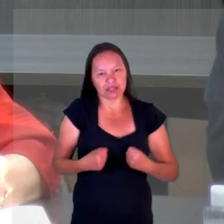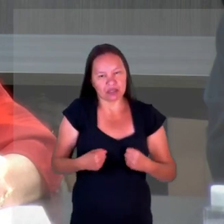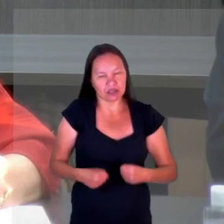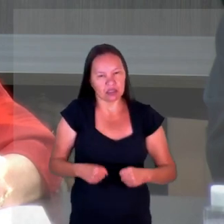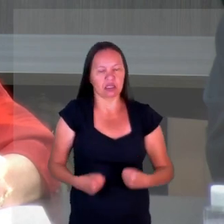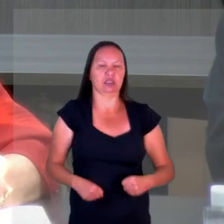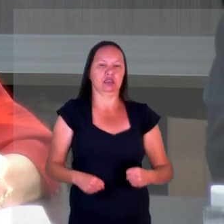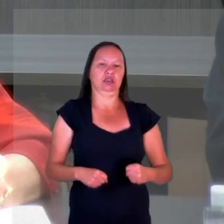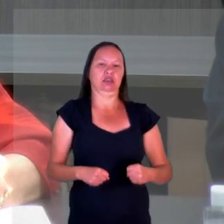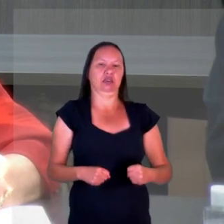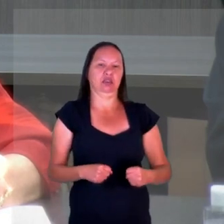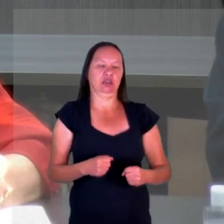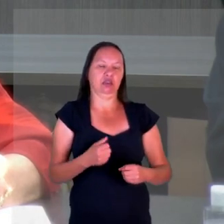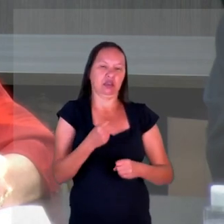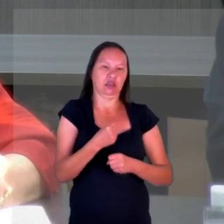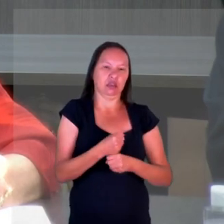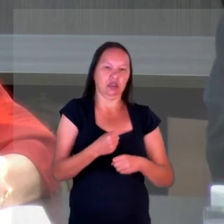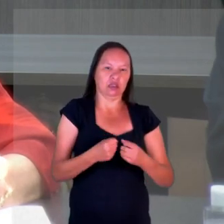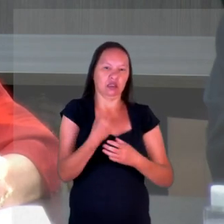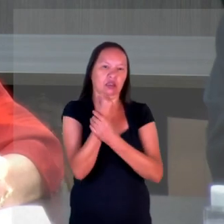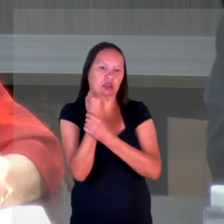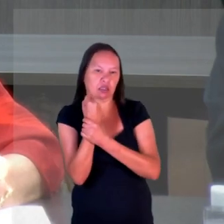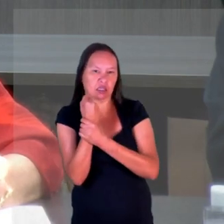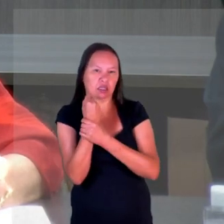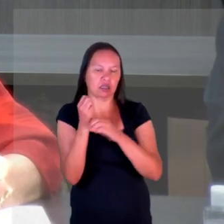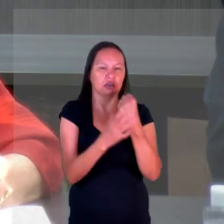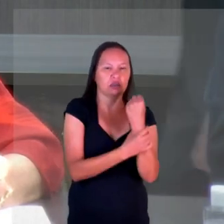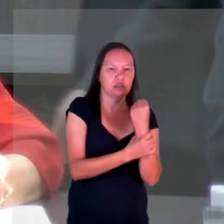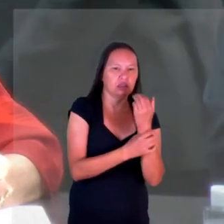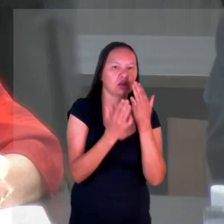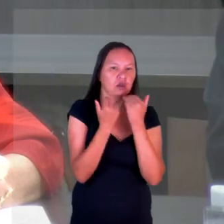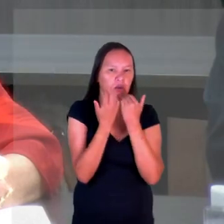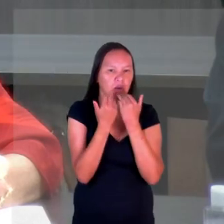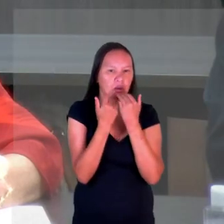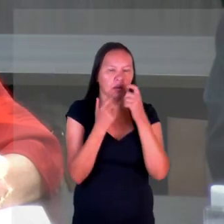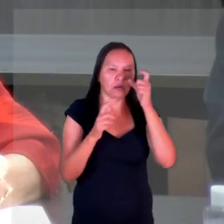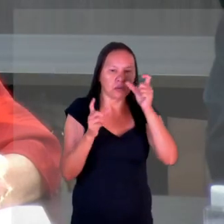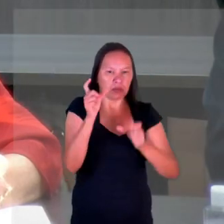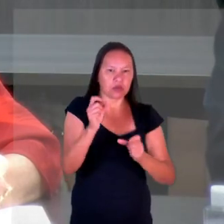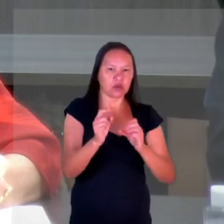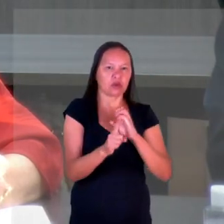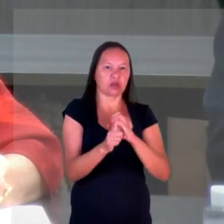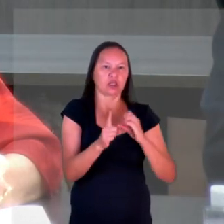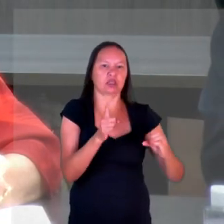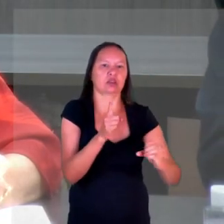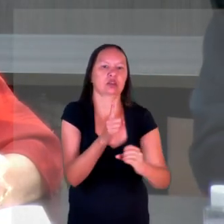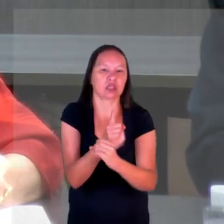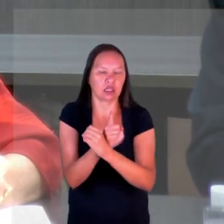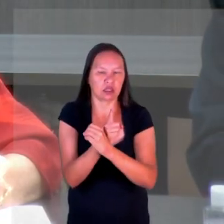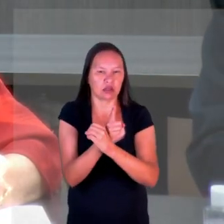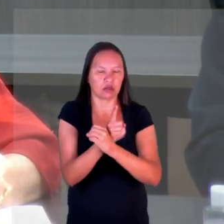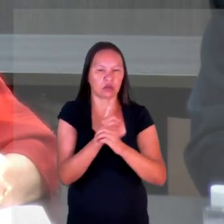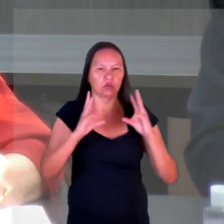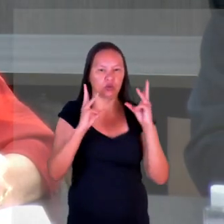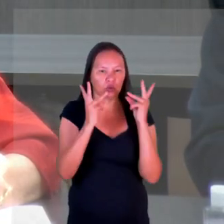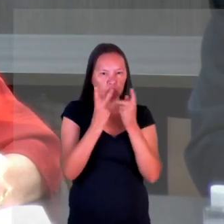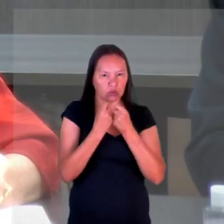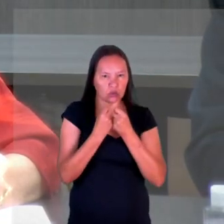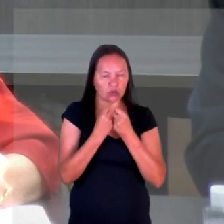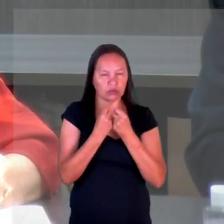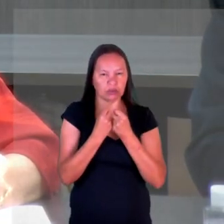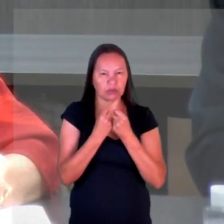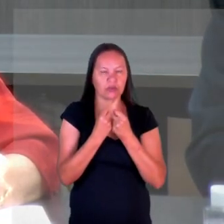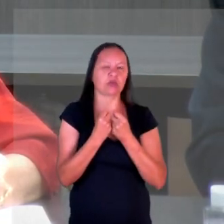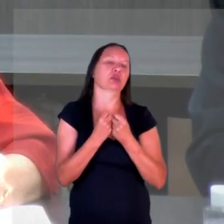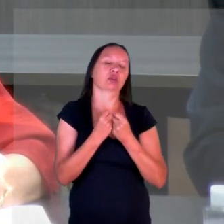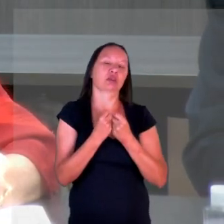estado para a garantia da segurança alimentar e nutricional de sua própria população por tudo isso define o